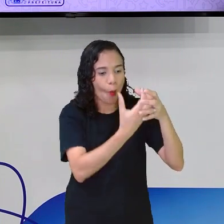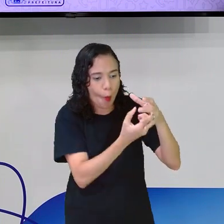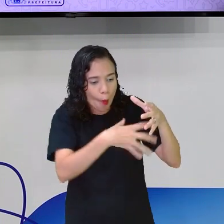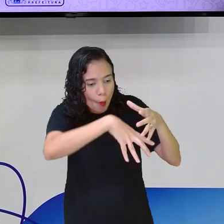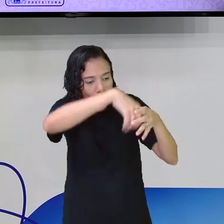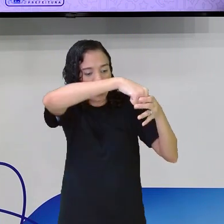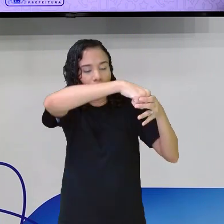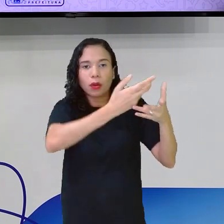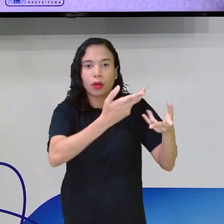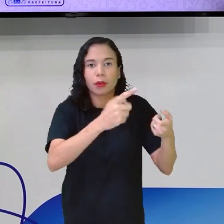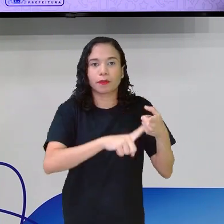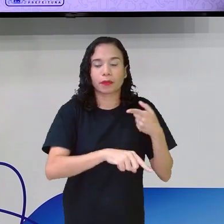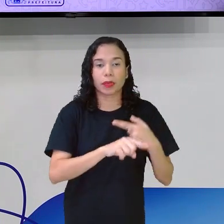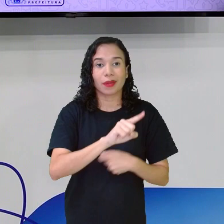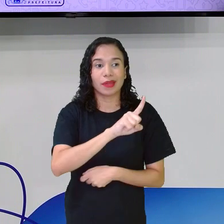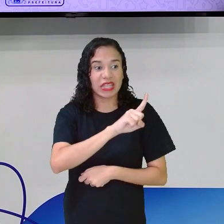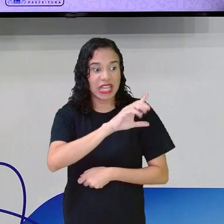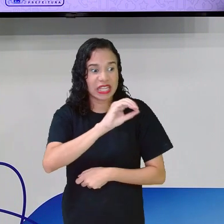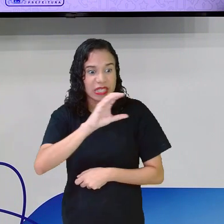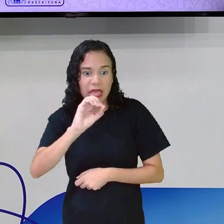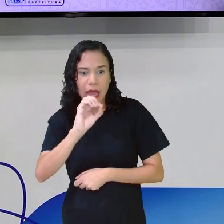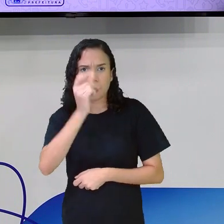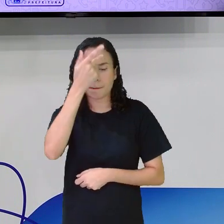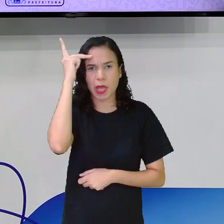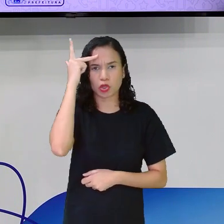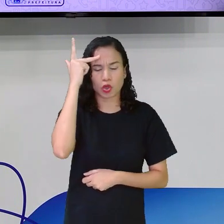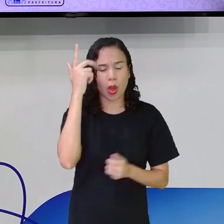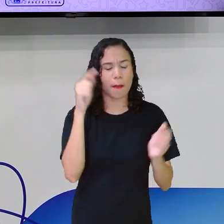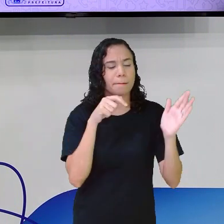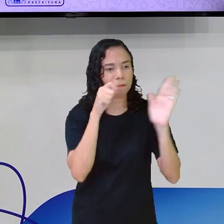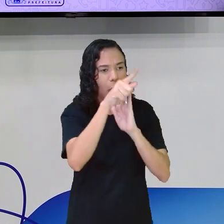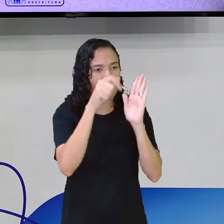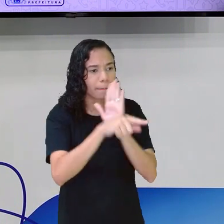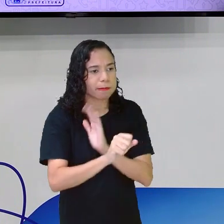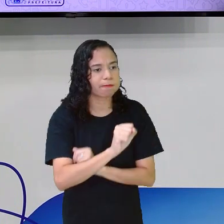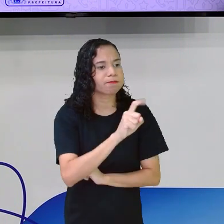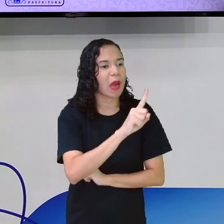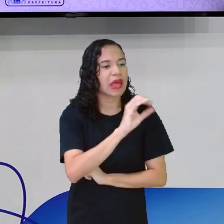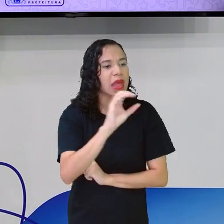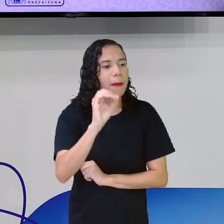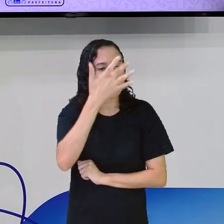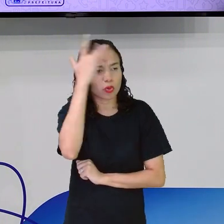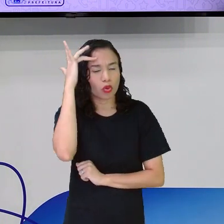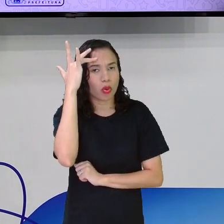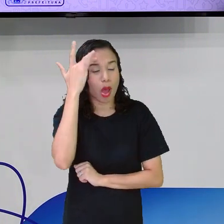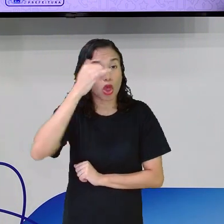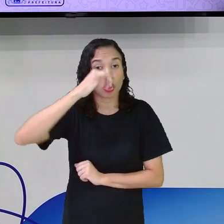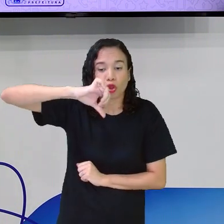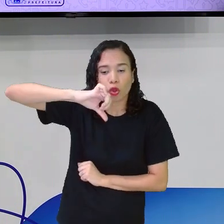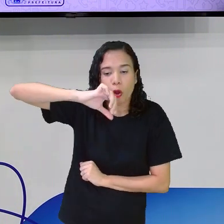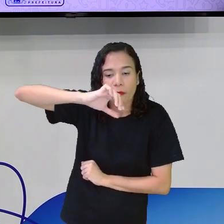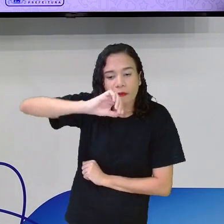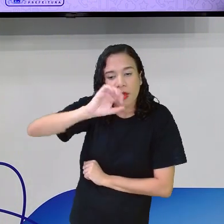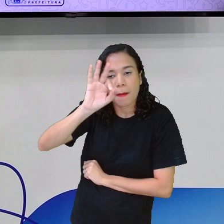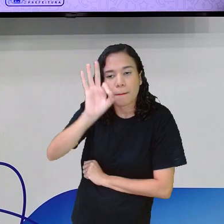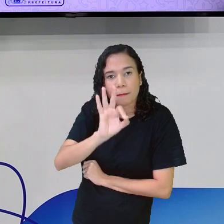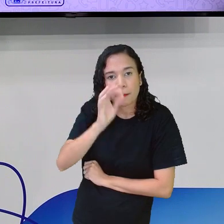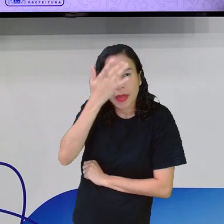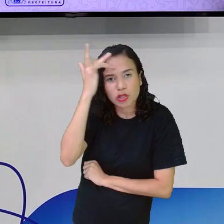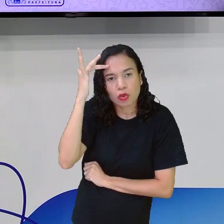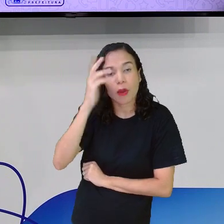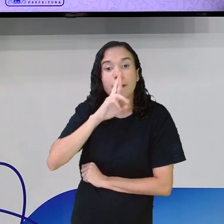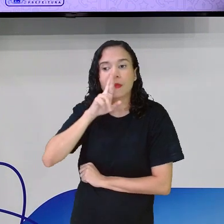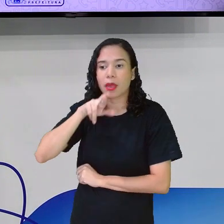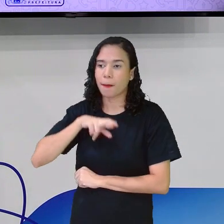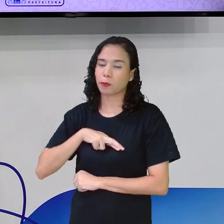de 100 pessoas, 90 disseram que sofrem com a falta de água. É a partir dessas